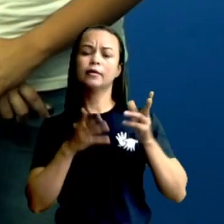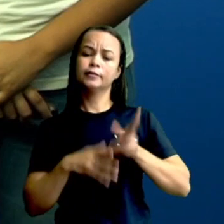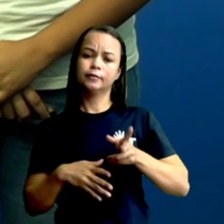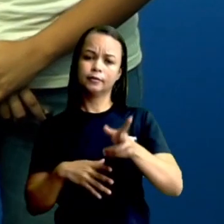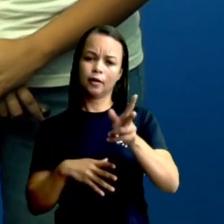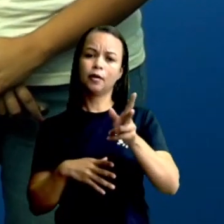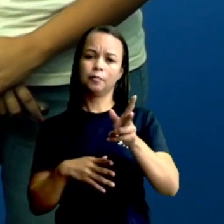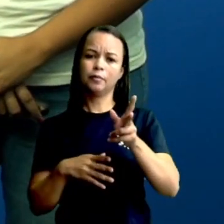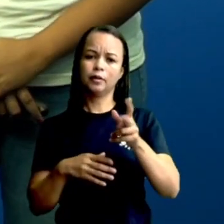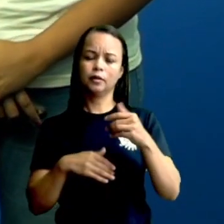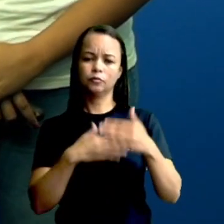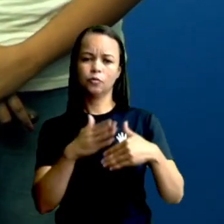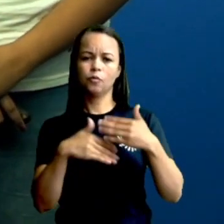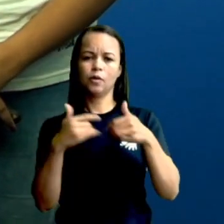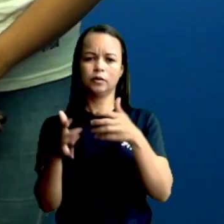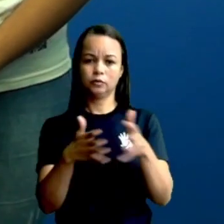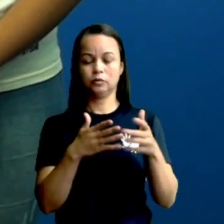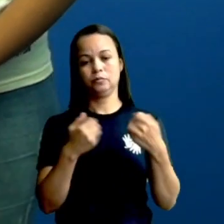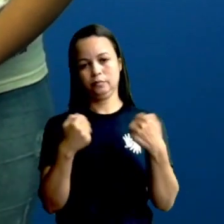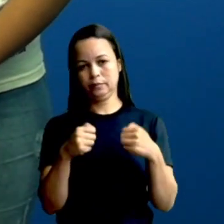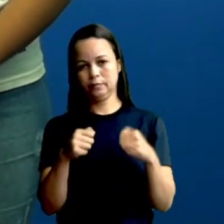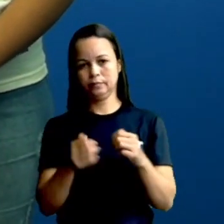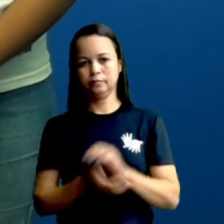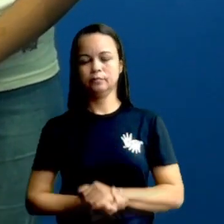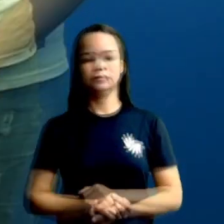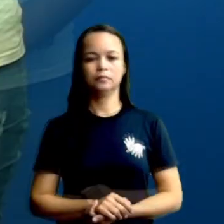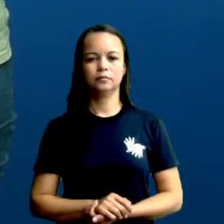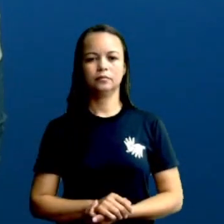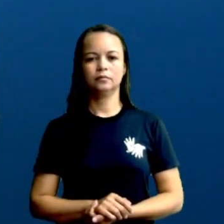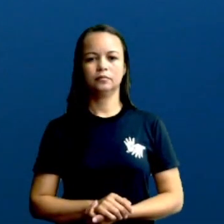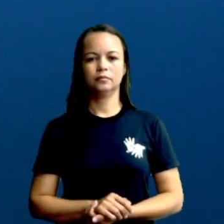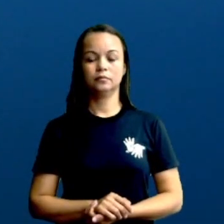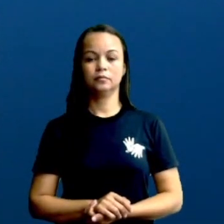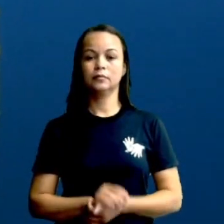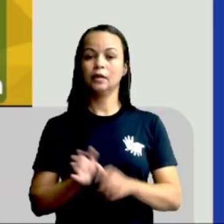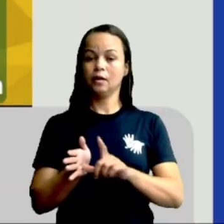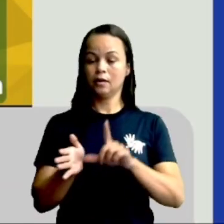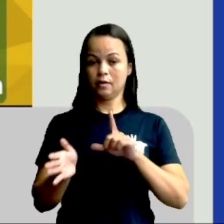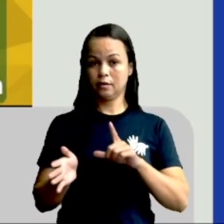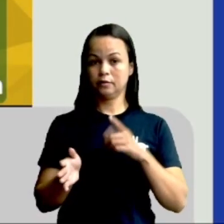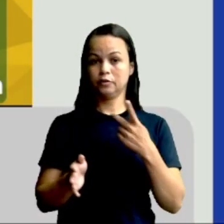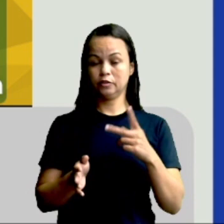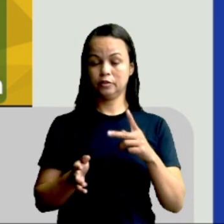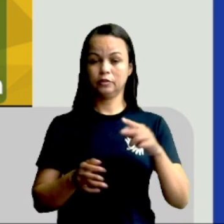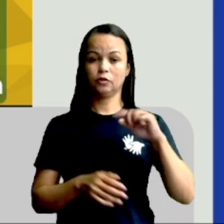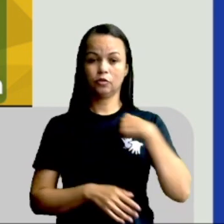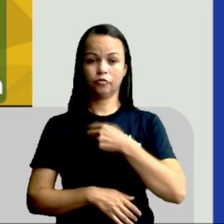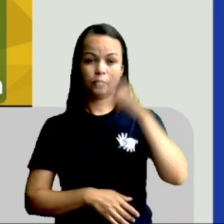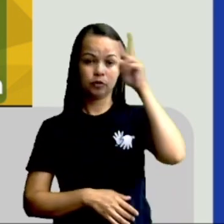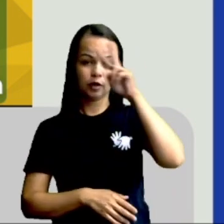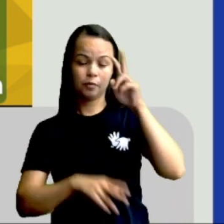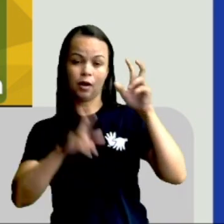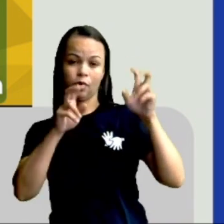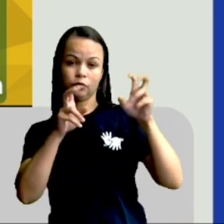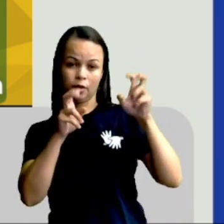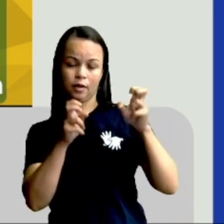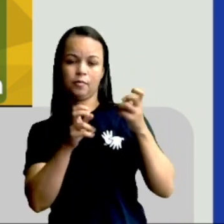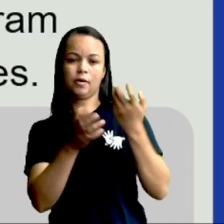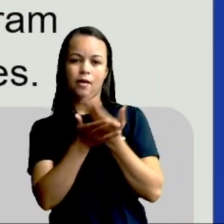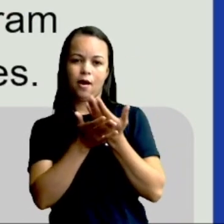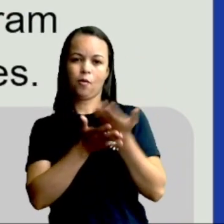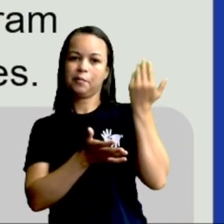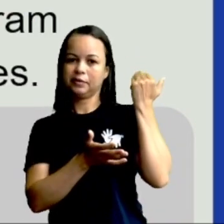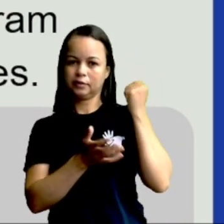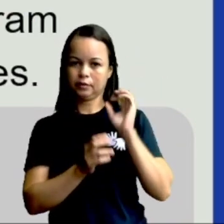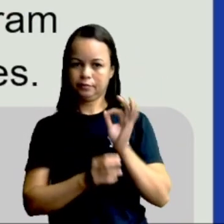continuar celebrando enquanto for necessário, tá certo? Mas antes disso, a gente vai relembrar o tema da aula passada,